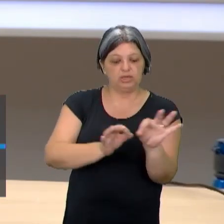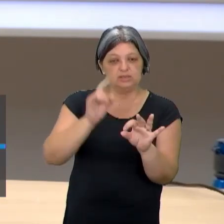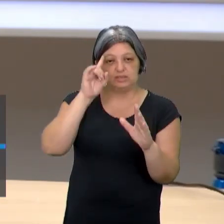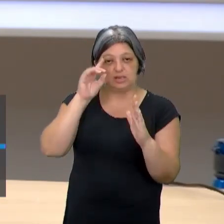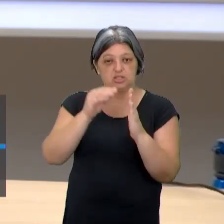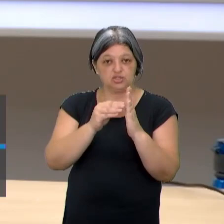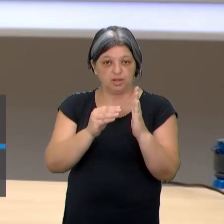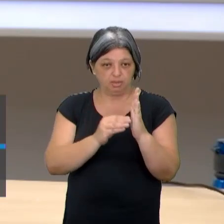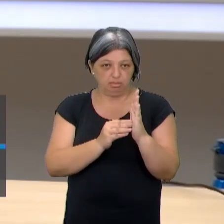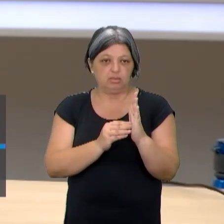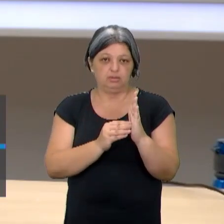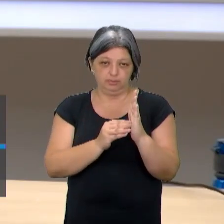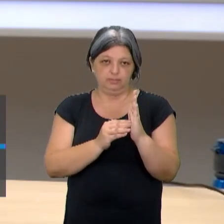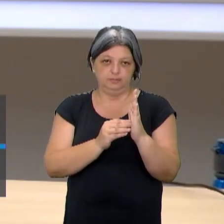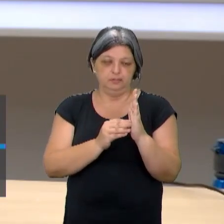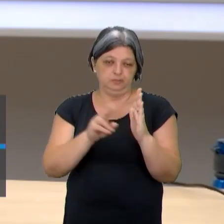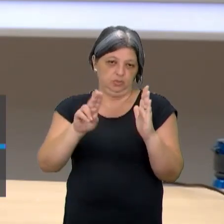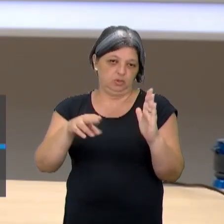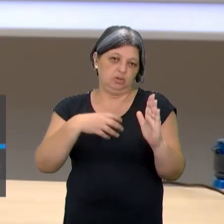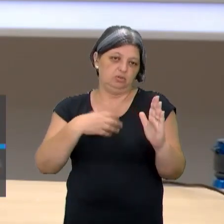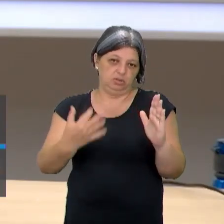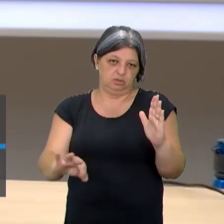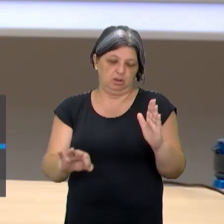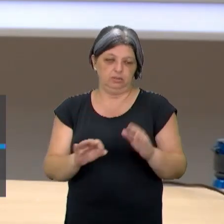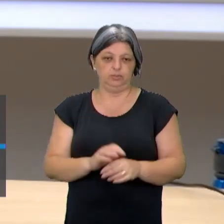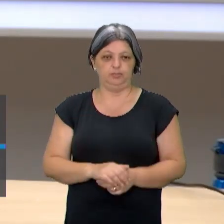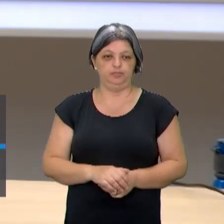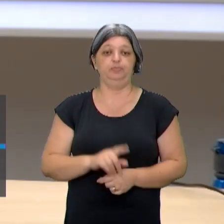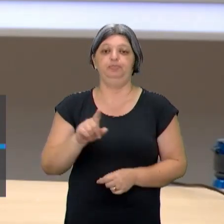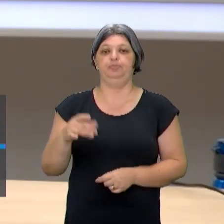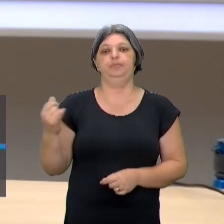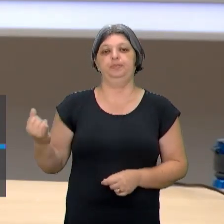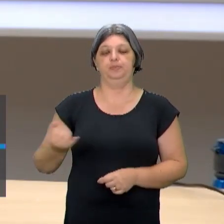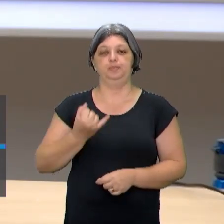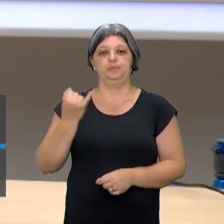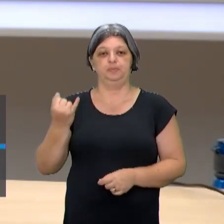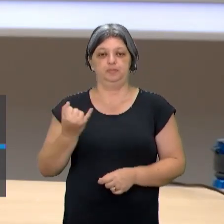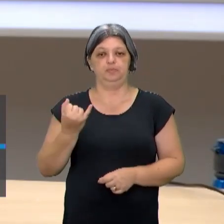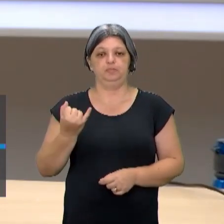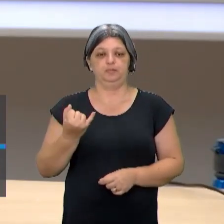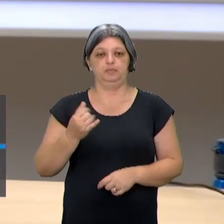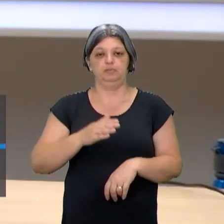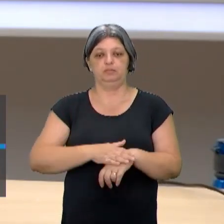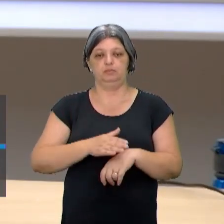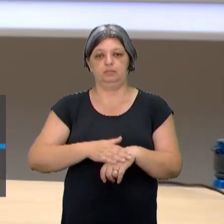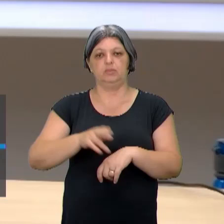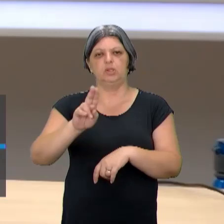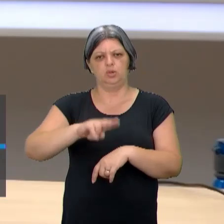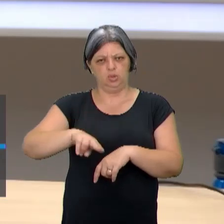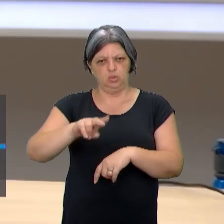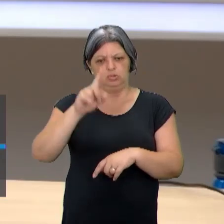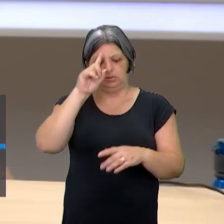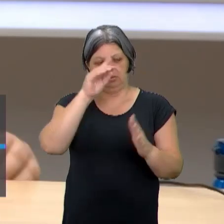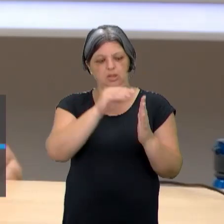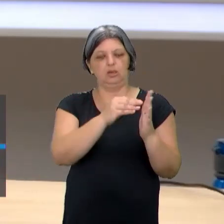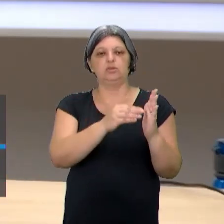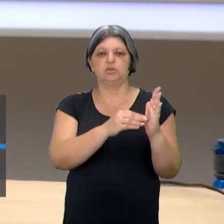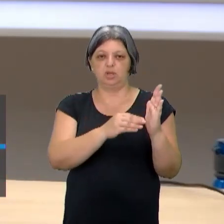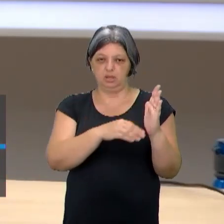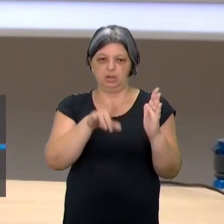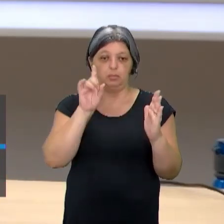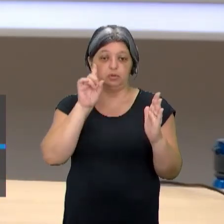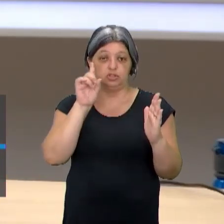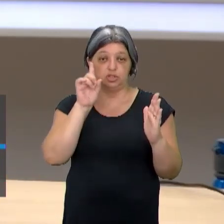como utilizar a agenda. Então, é muito importante que se faça o uso mesmo dessa agenda para a